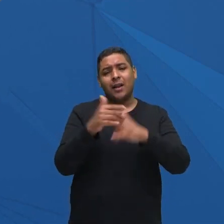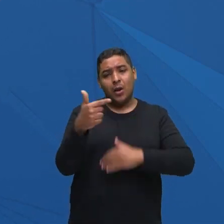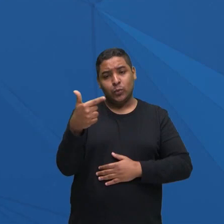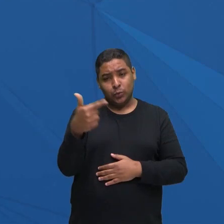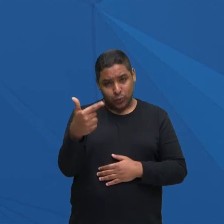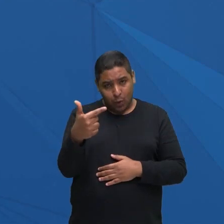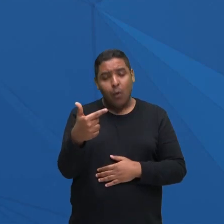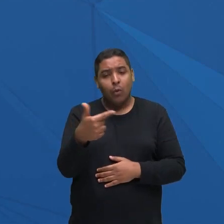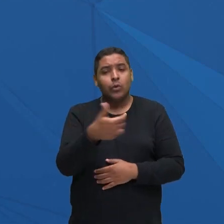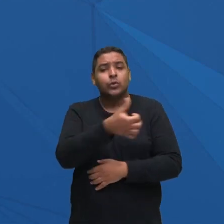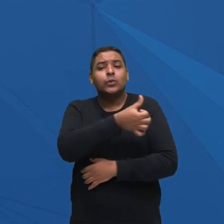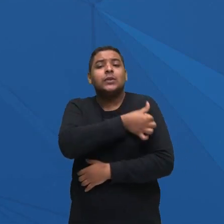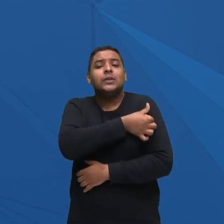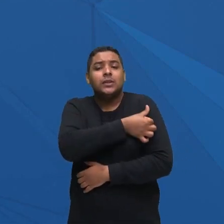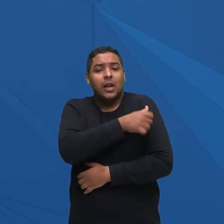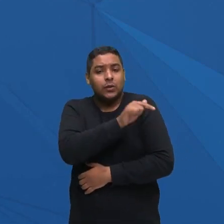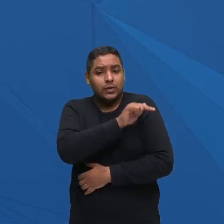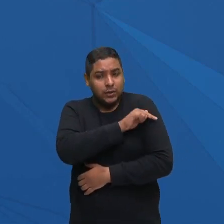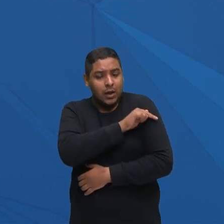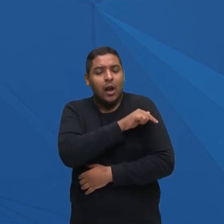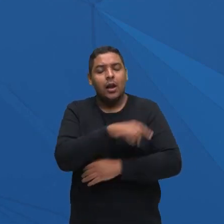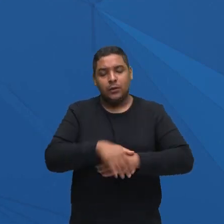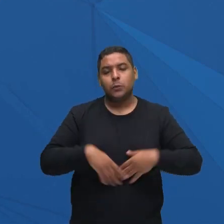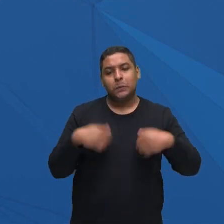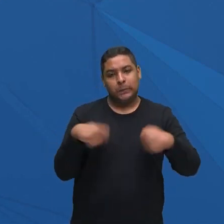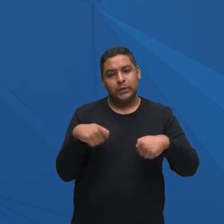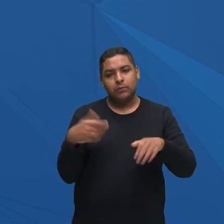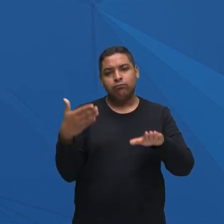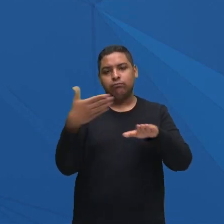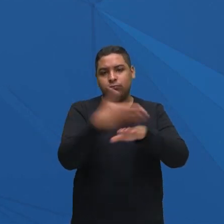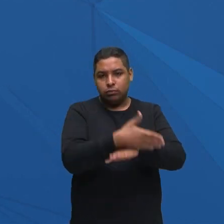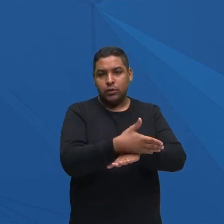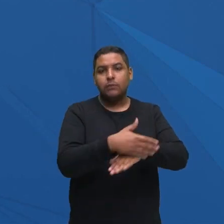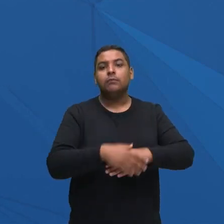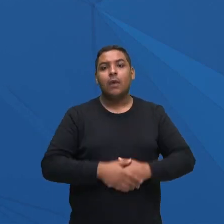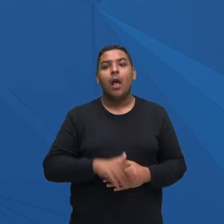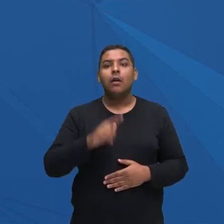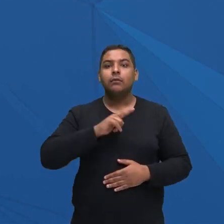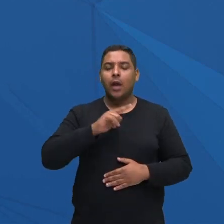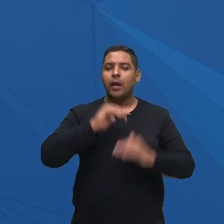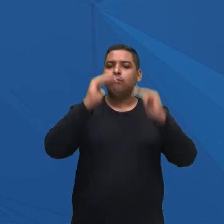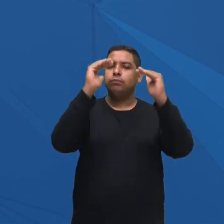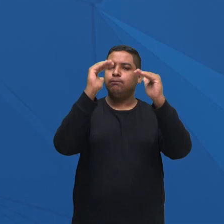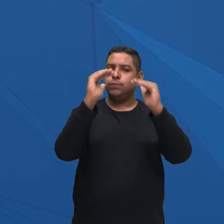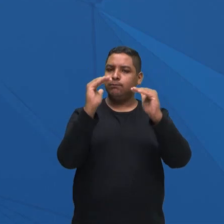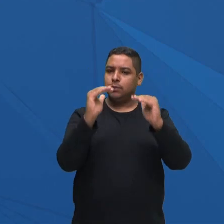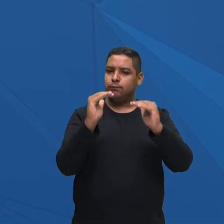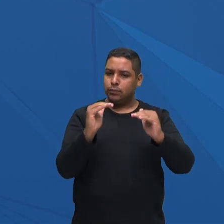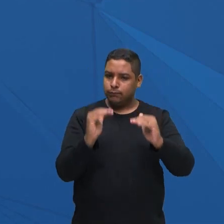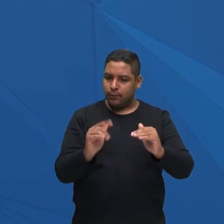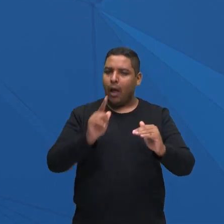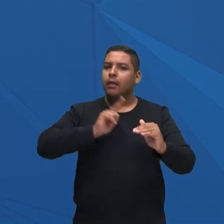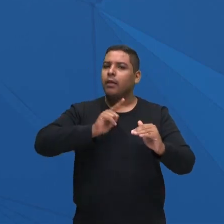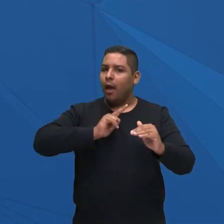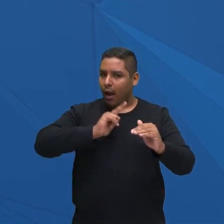estiver acompanhando pelo aplicativo Aula em Casa, para participar, porque tem ranking, tá? Eu consigo visualizar aí quantos estão passando